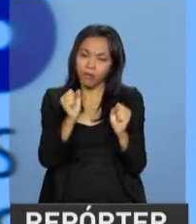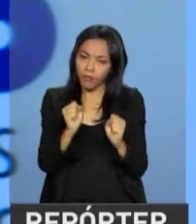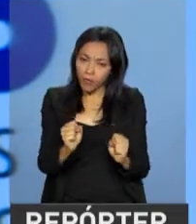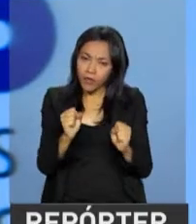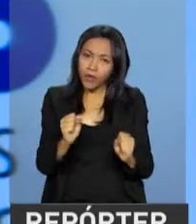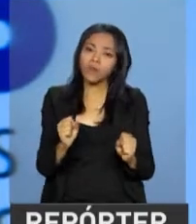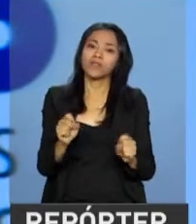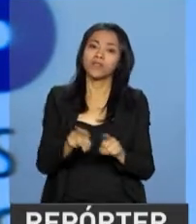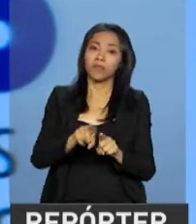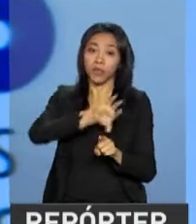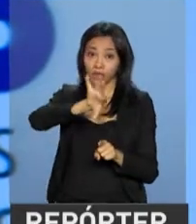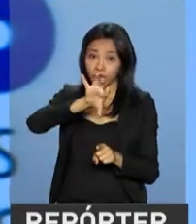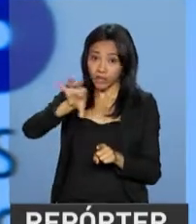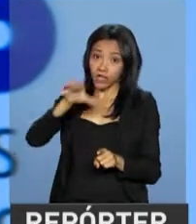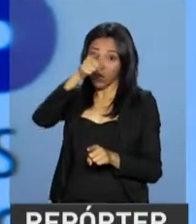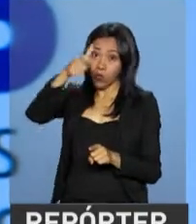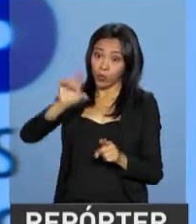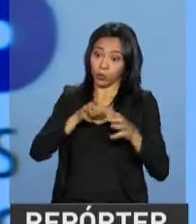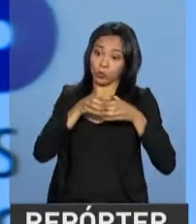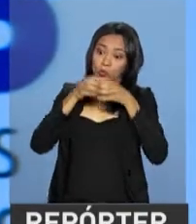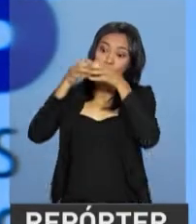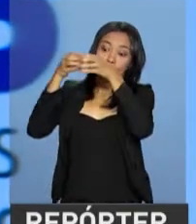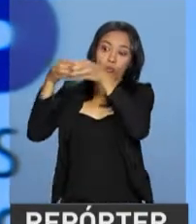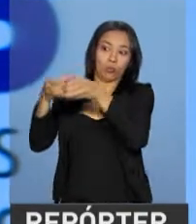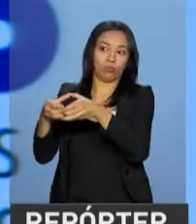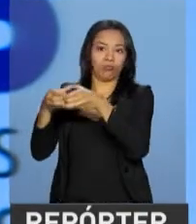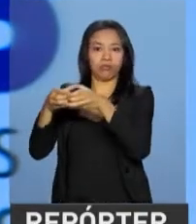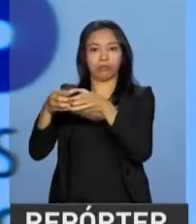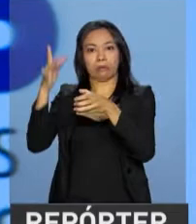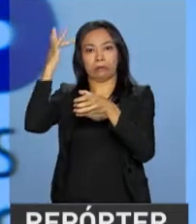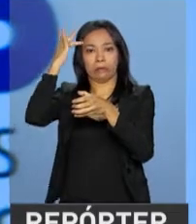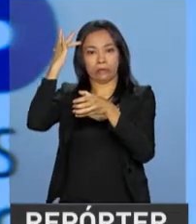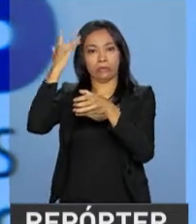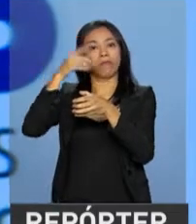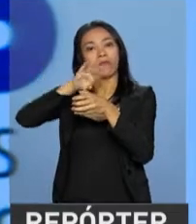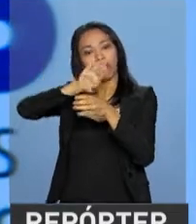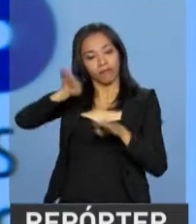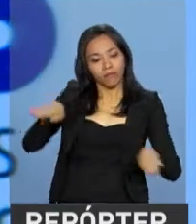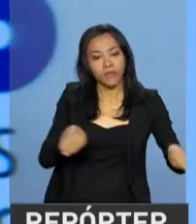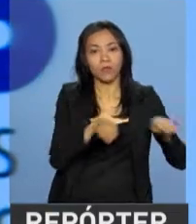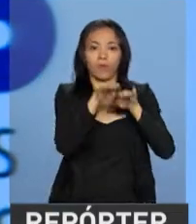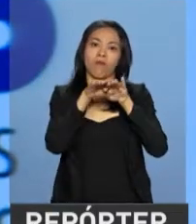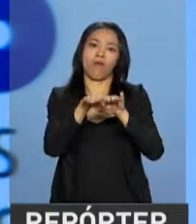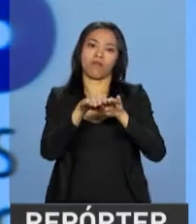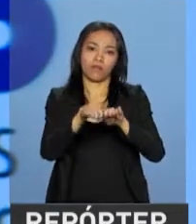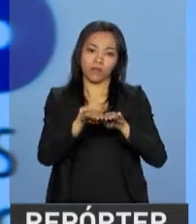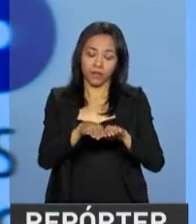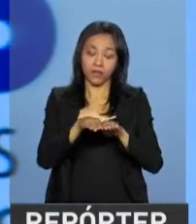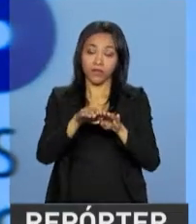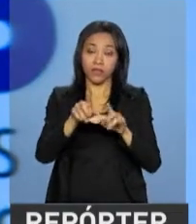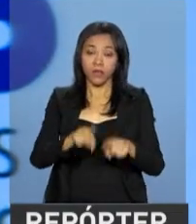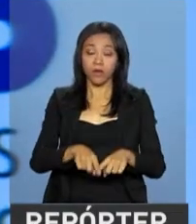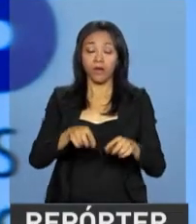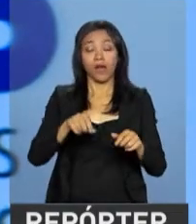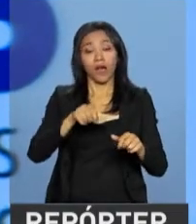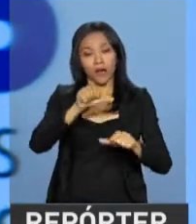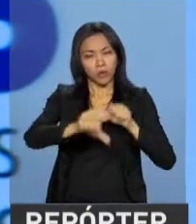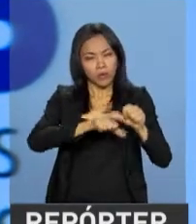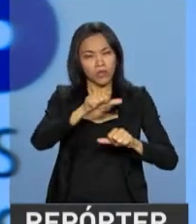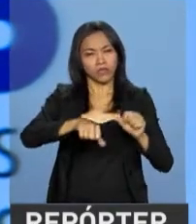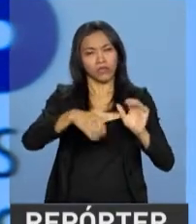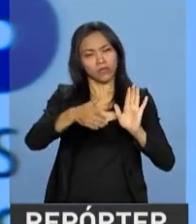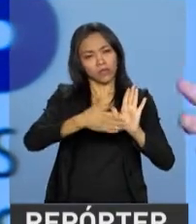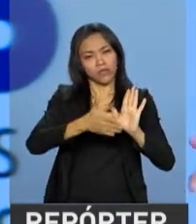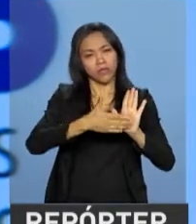privilégios para manter e vontade mas é em benefício da sociedade brasileiras a reforma não é do governo não é